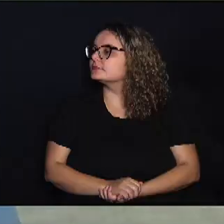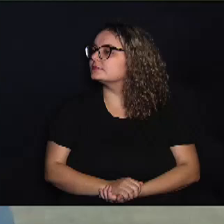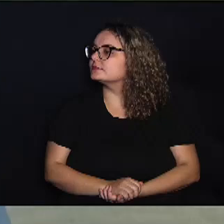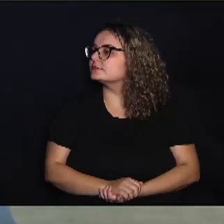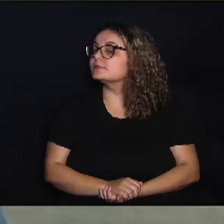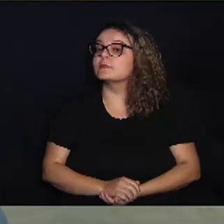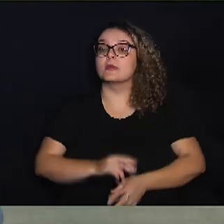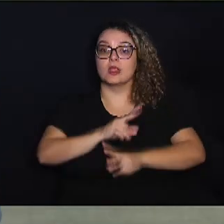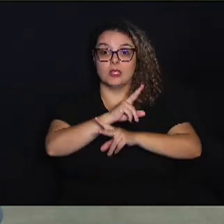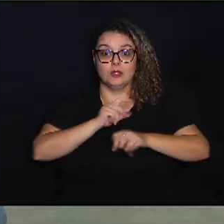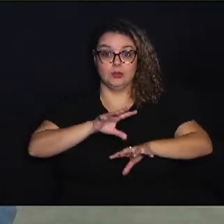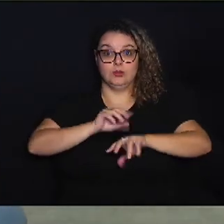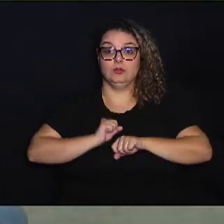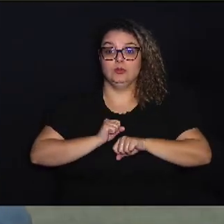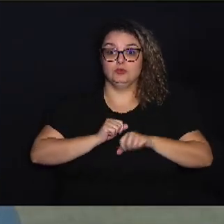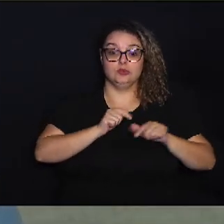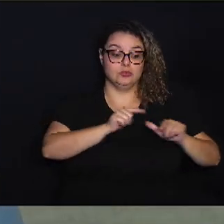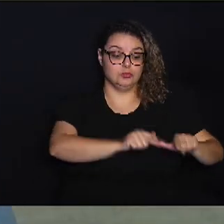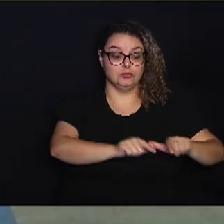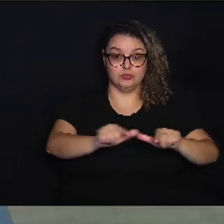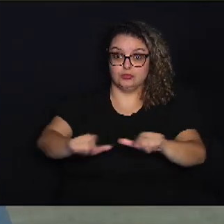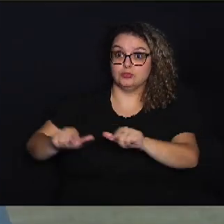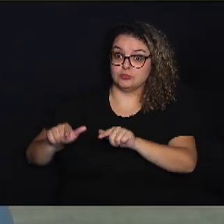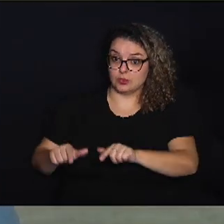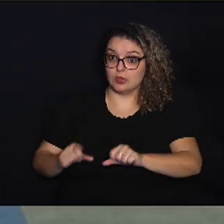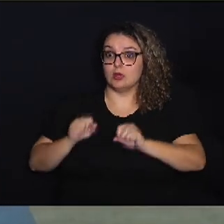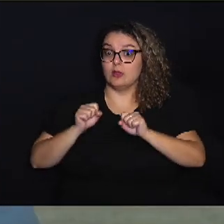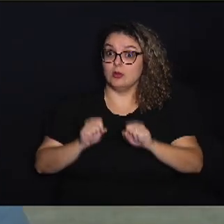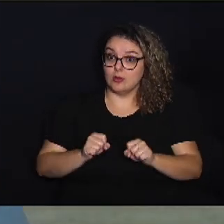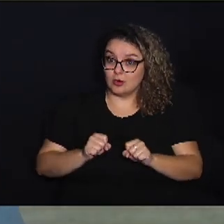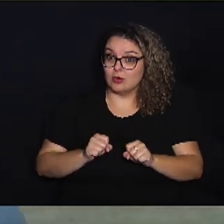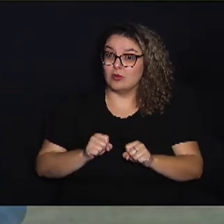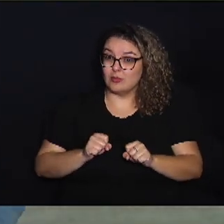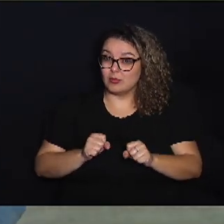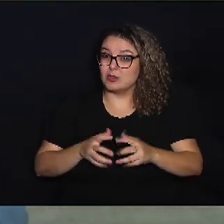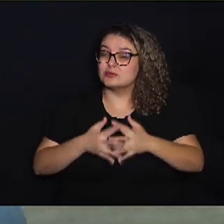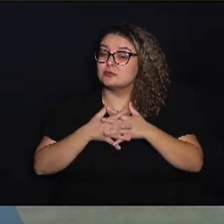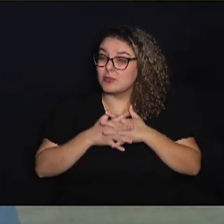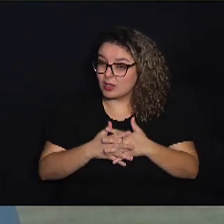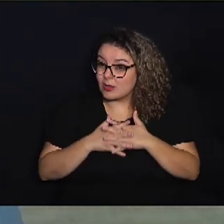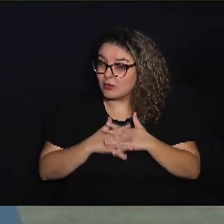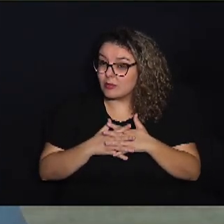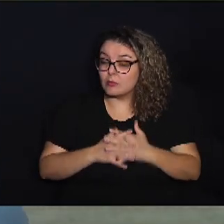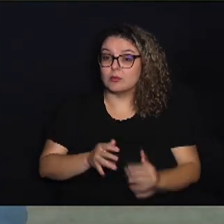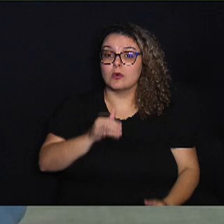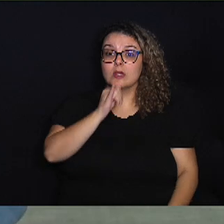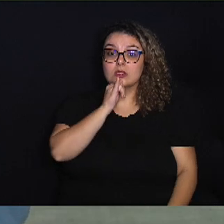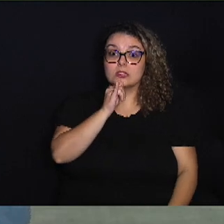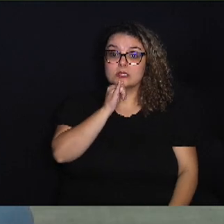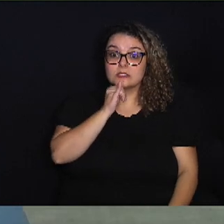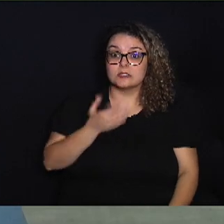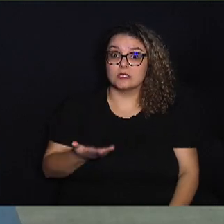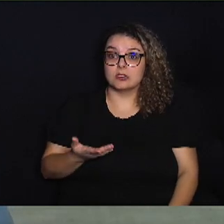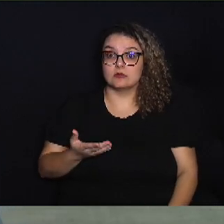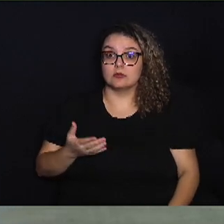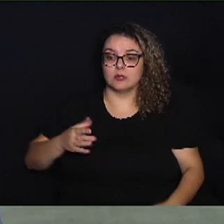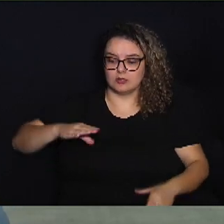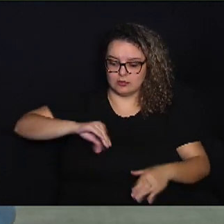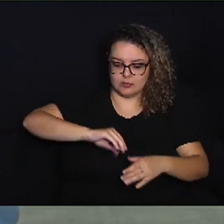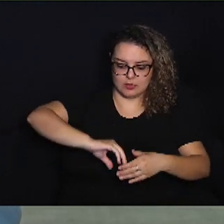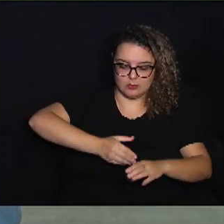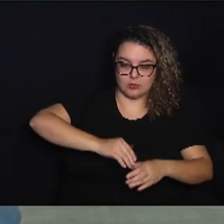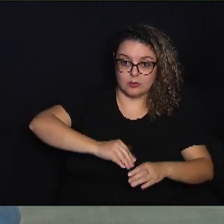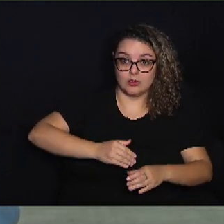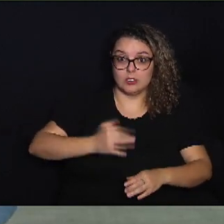Intoxicação. Os recipientes podem até trazer uma certa confusão. Por exemplo, um detergente que tem uma